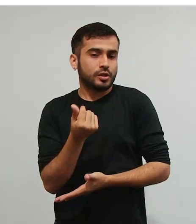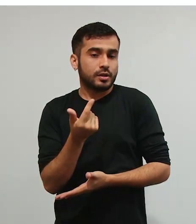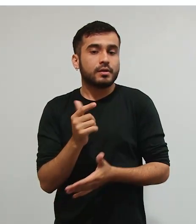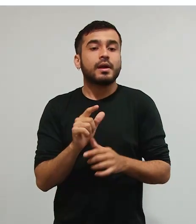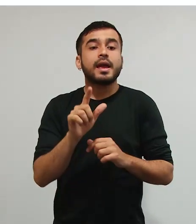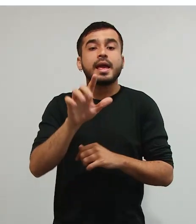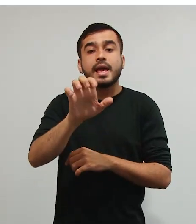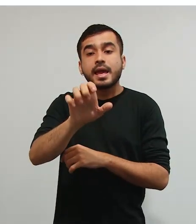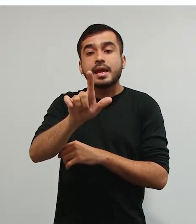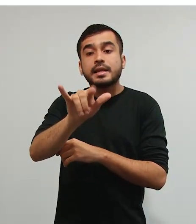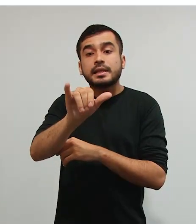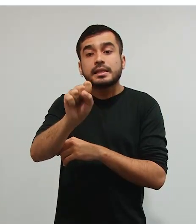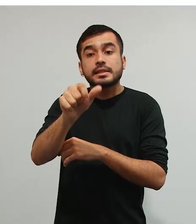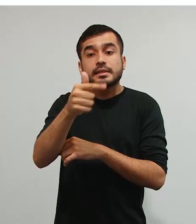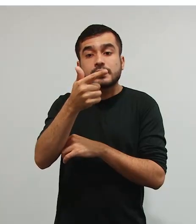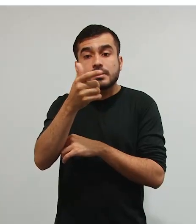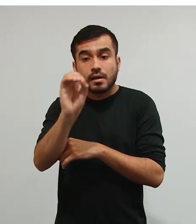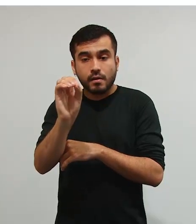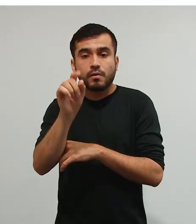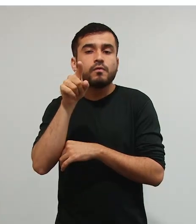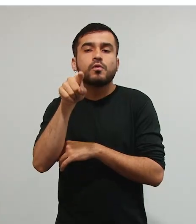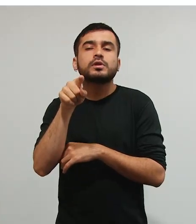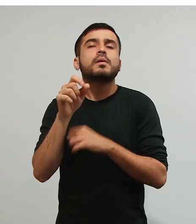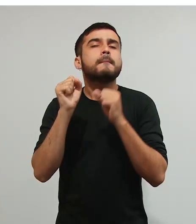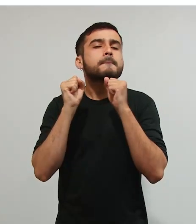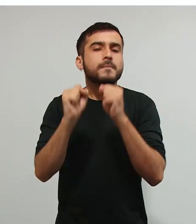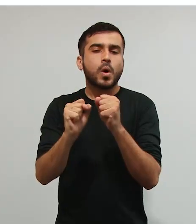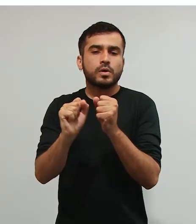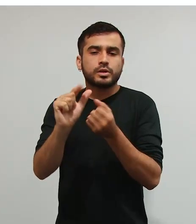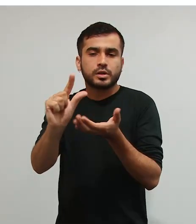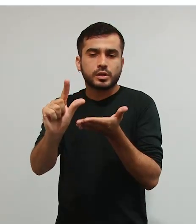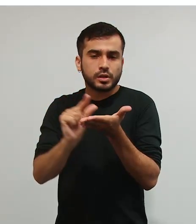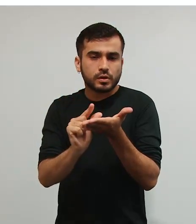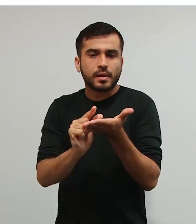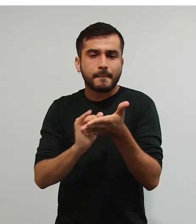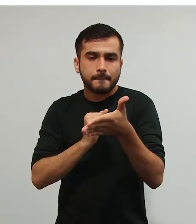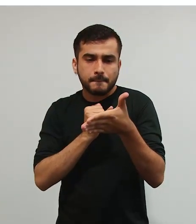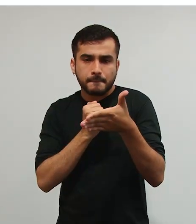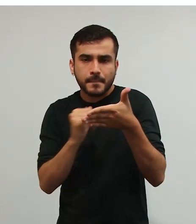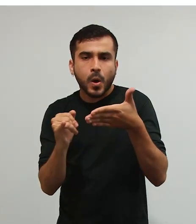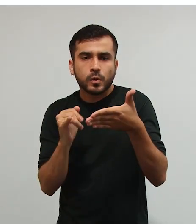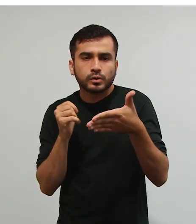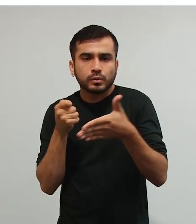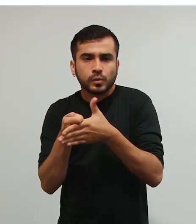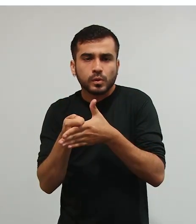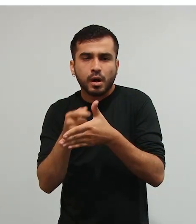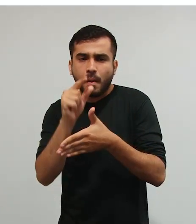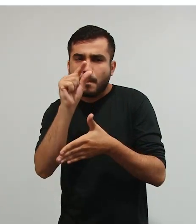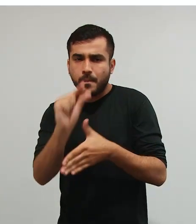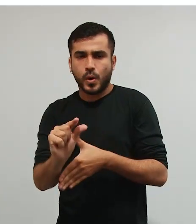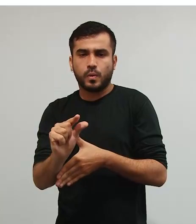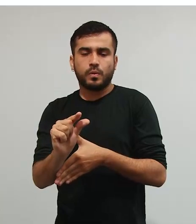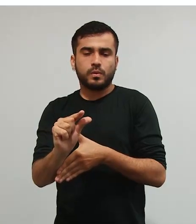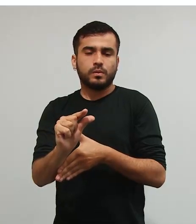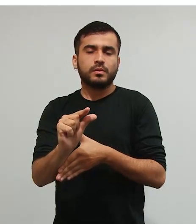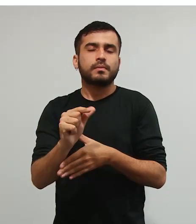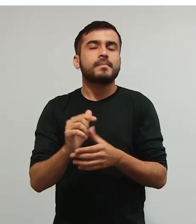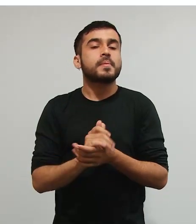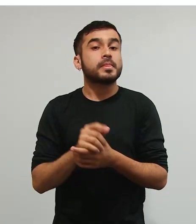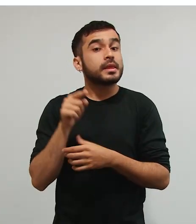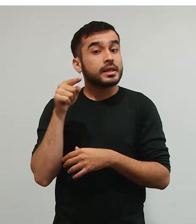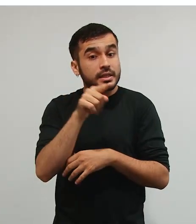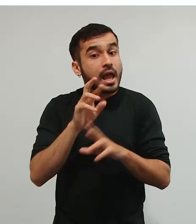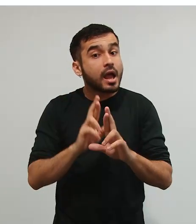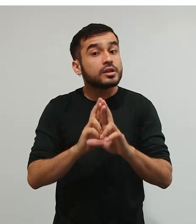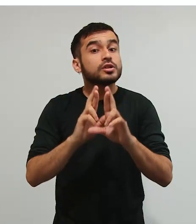que é quando é lícito você reduzir a carga tributária. E aí,